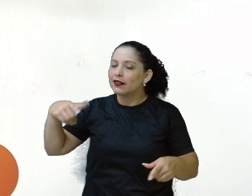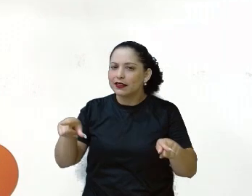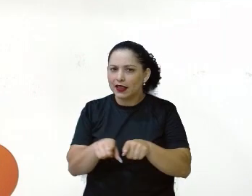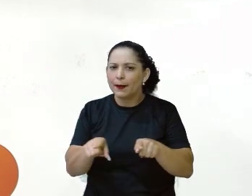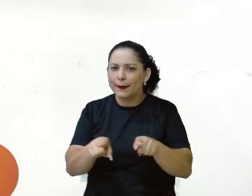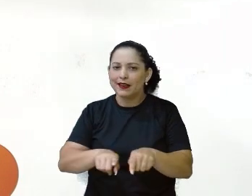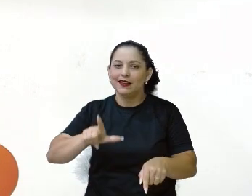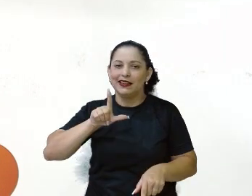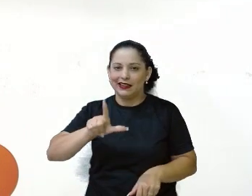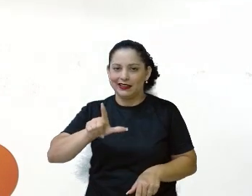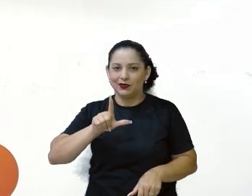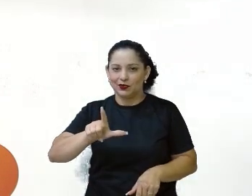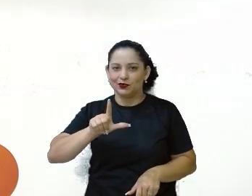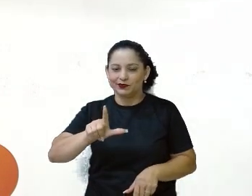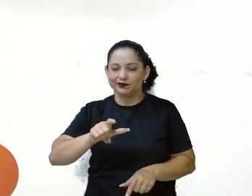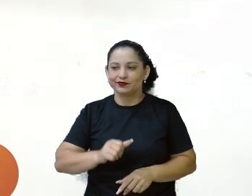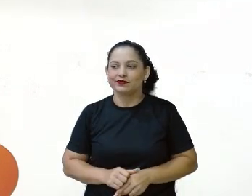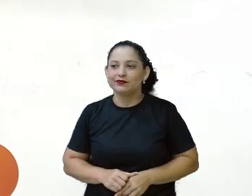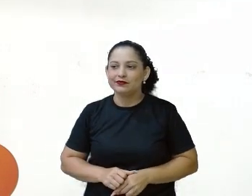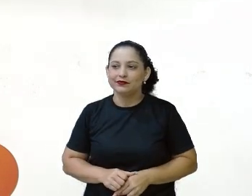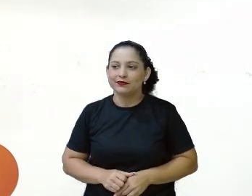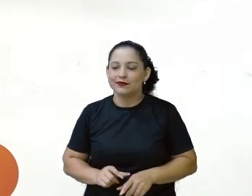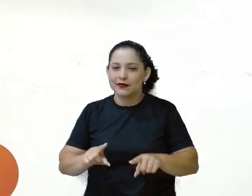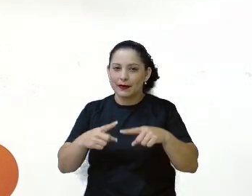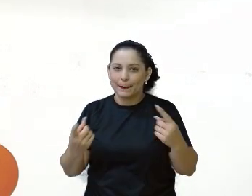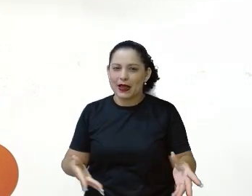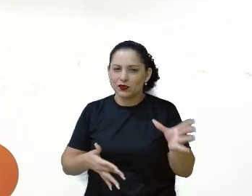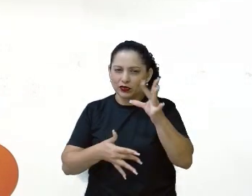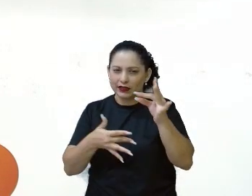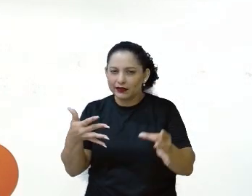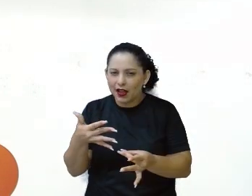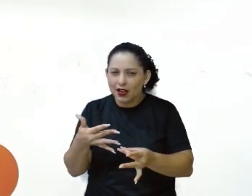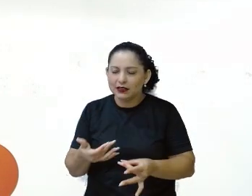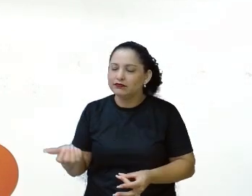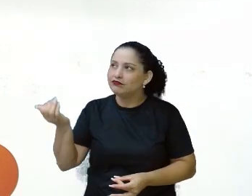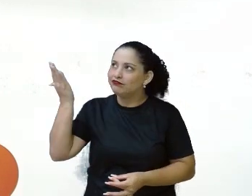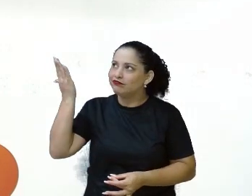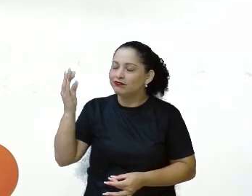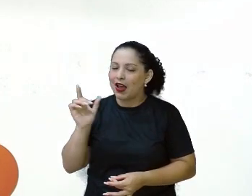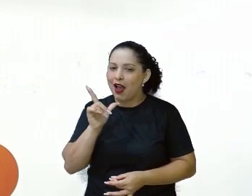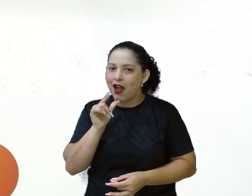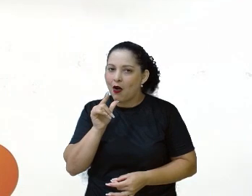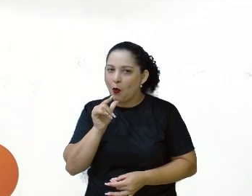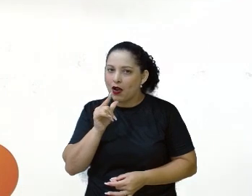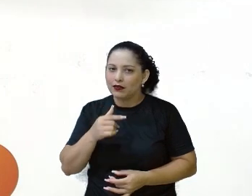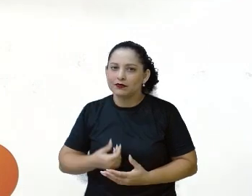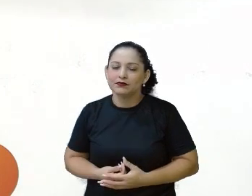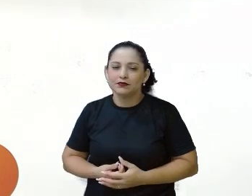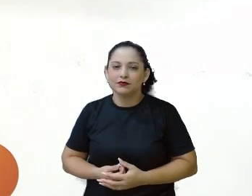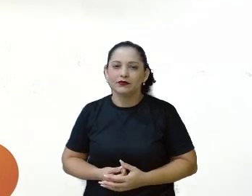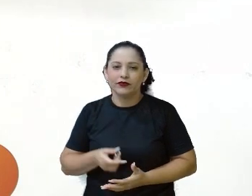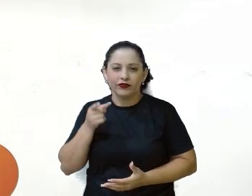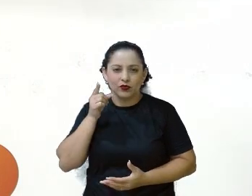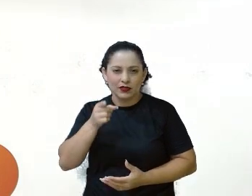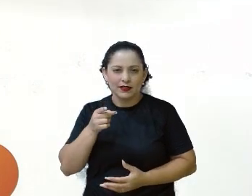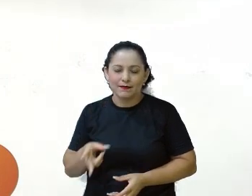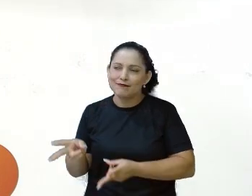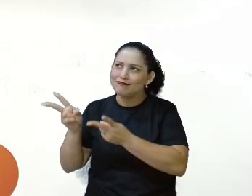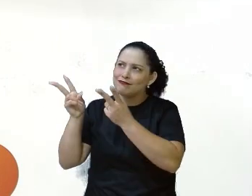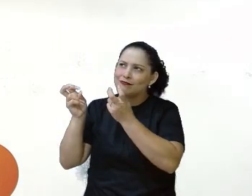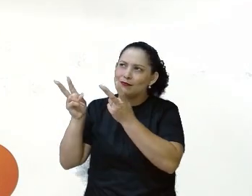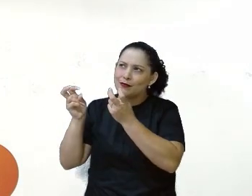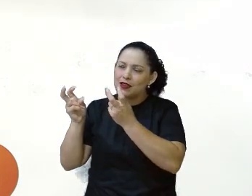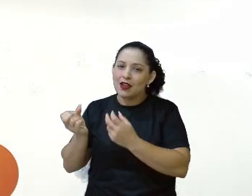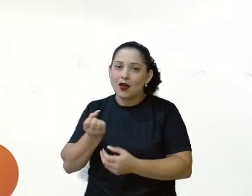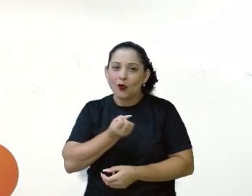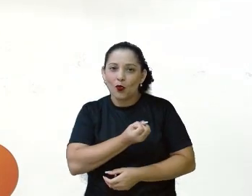também. Um detalhe com relação a essa distribuição de água. Se você reparar a conta de